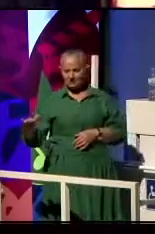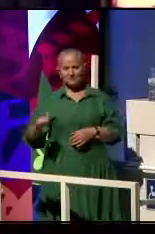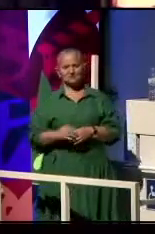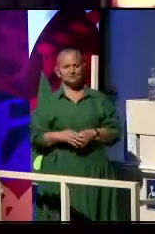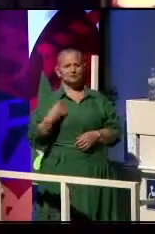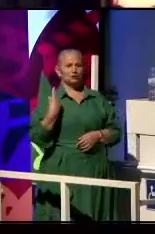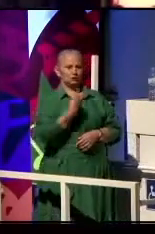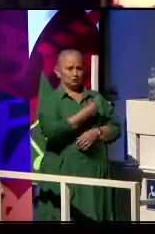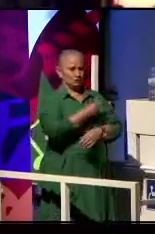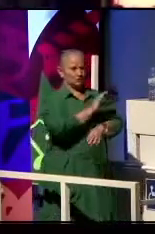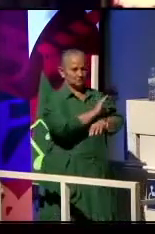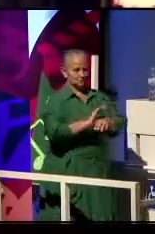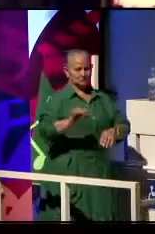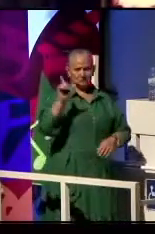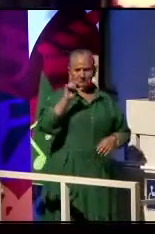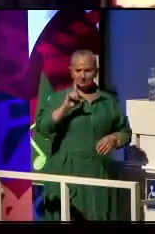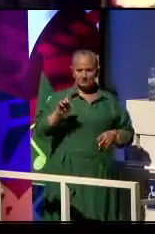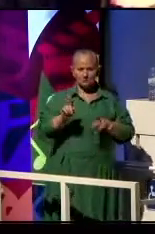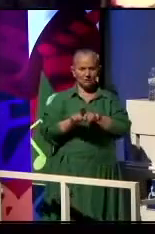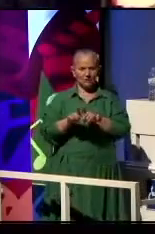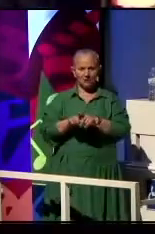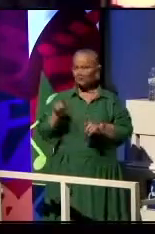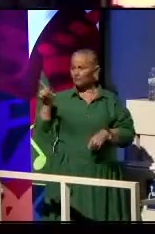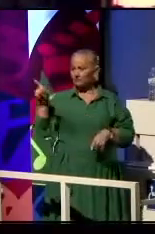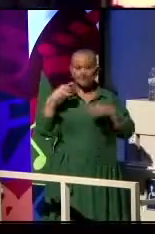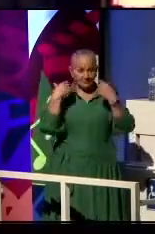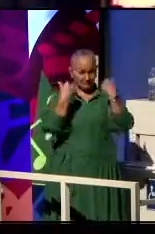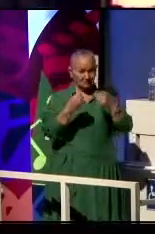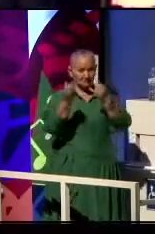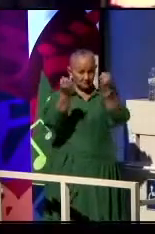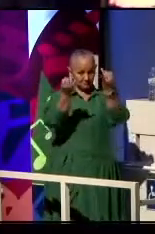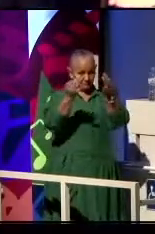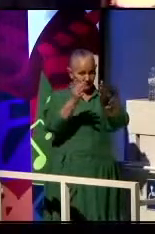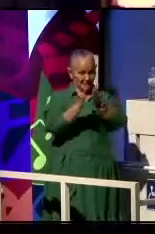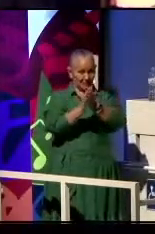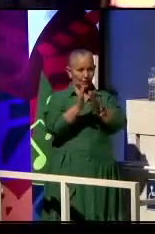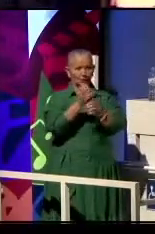que vai ser fundamental, é o que a gente pensa aqui, nesse